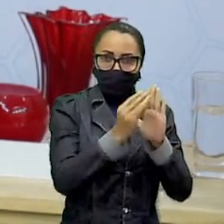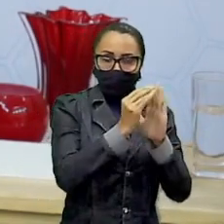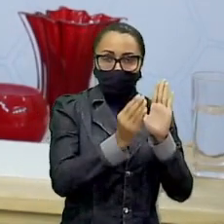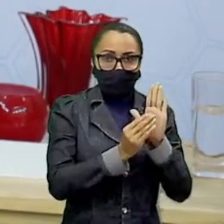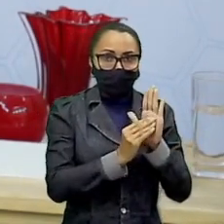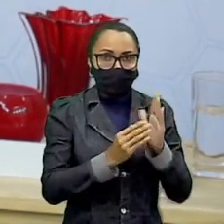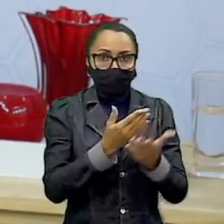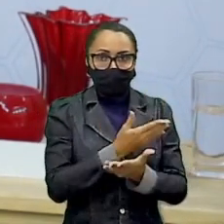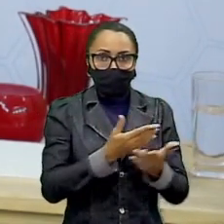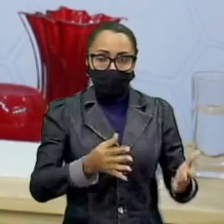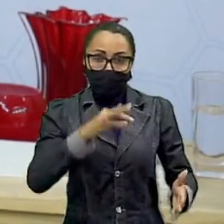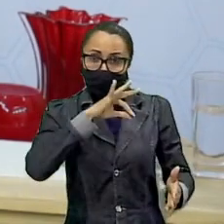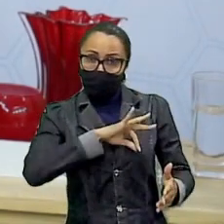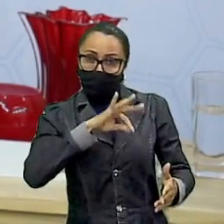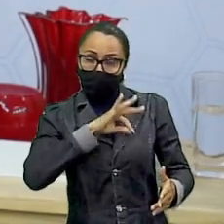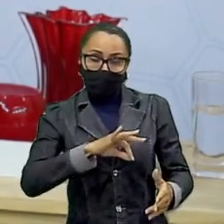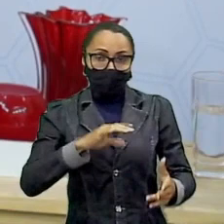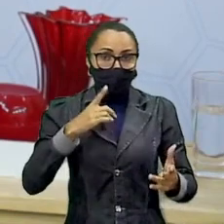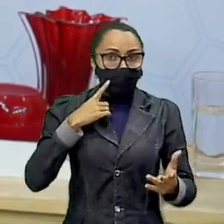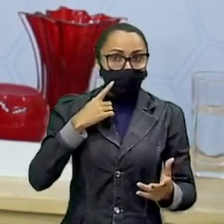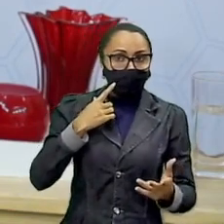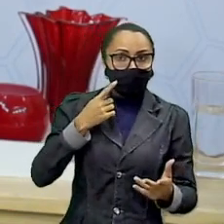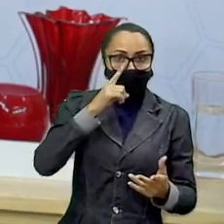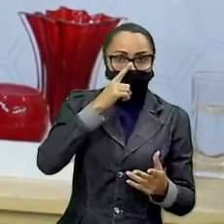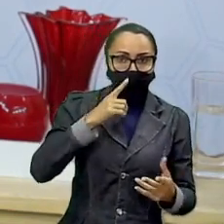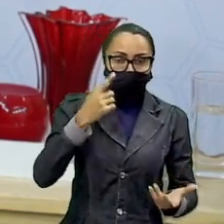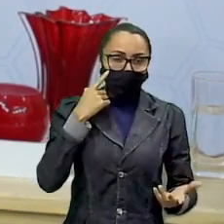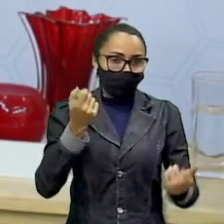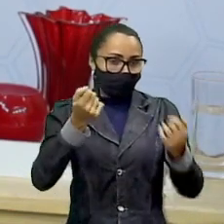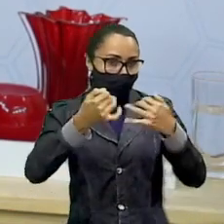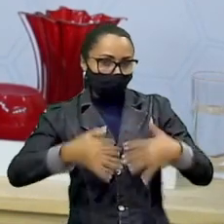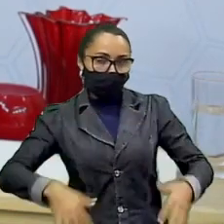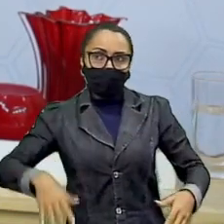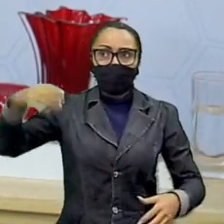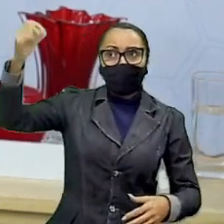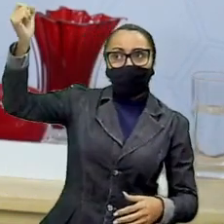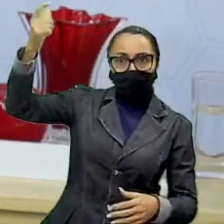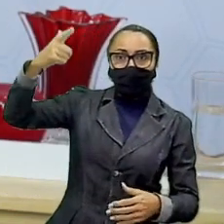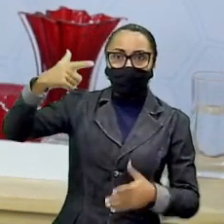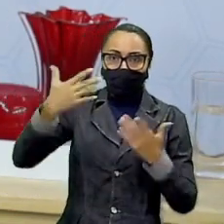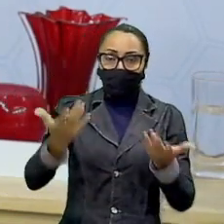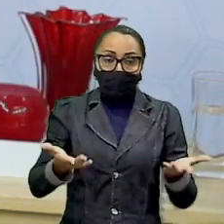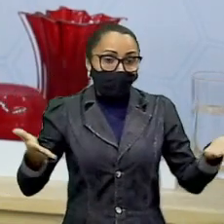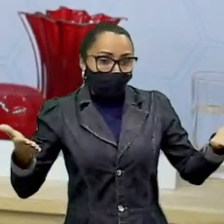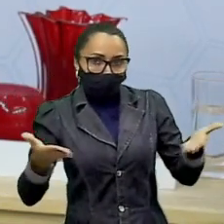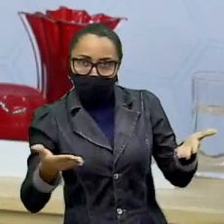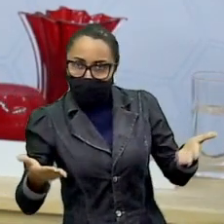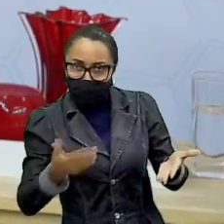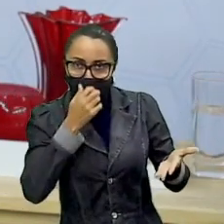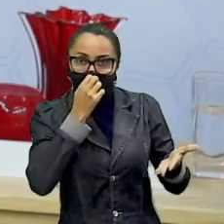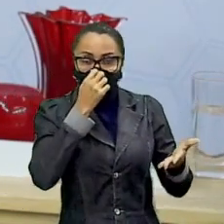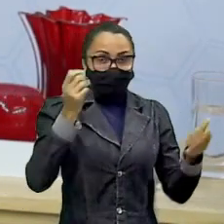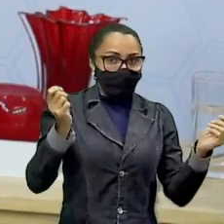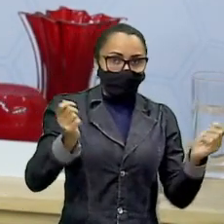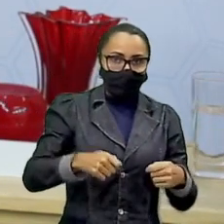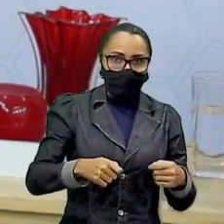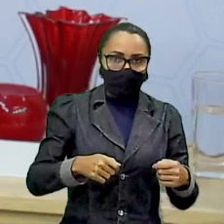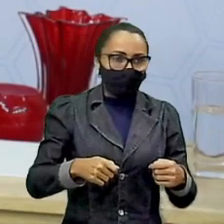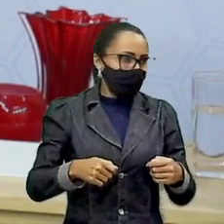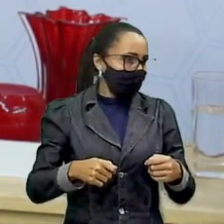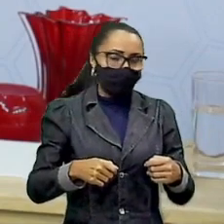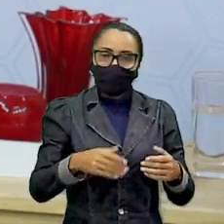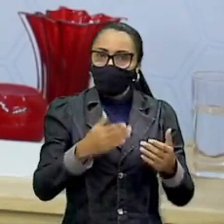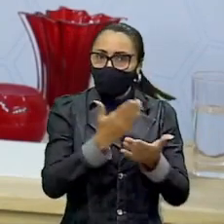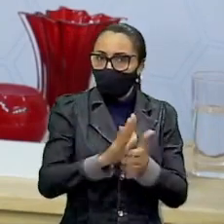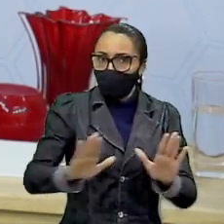insalubridade por exposição à fonte natural, ao sol. E aí hoje essa possibilidade não existe